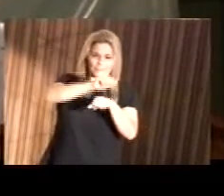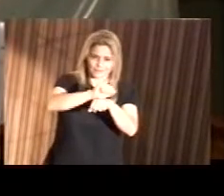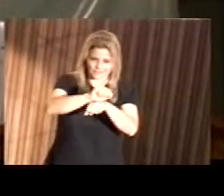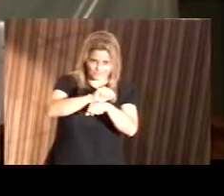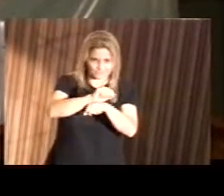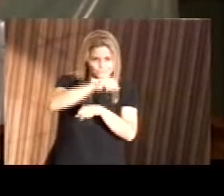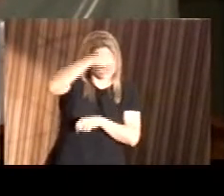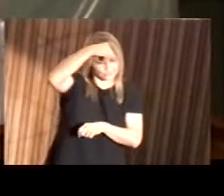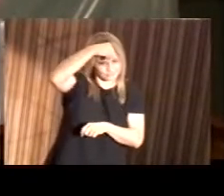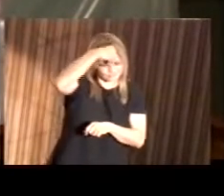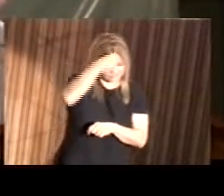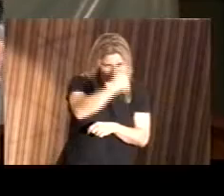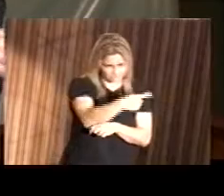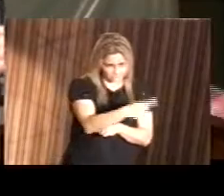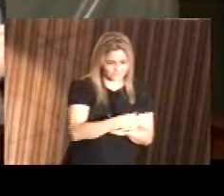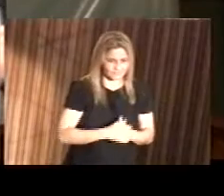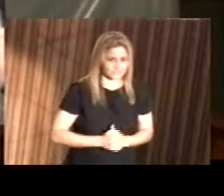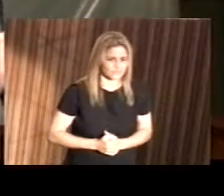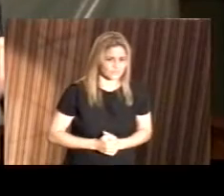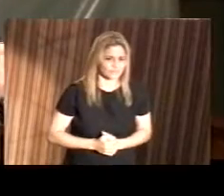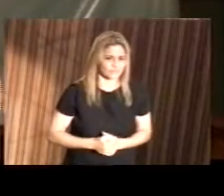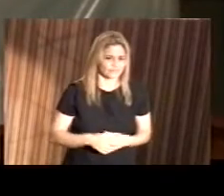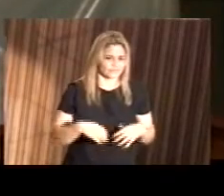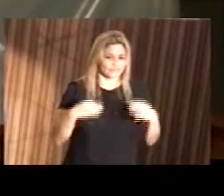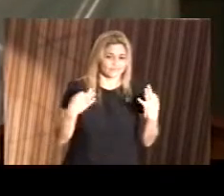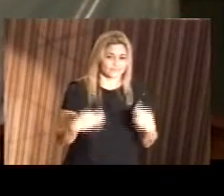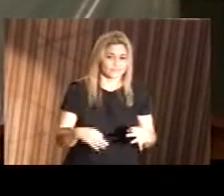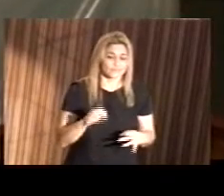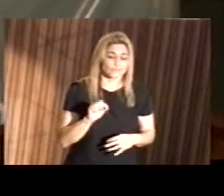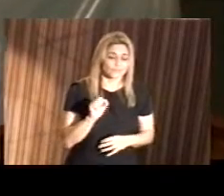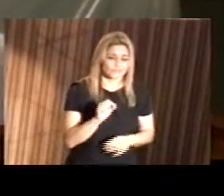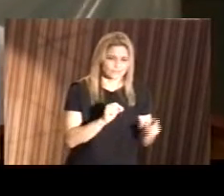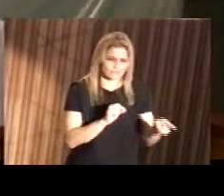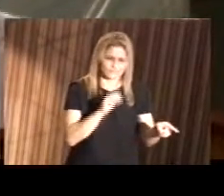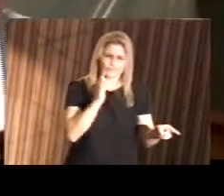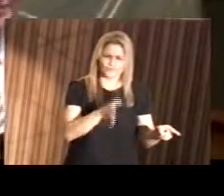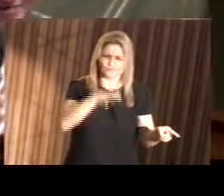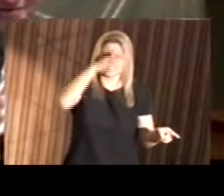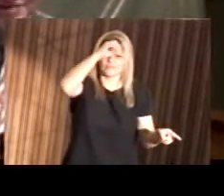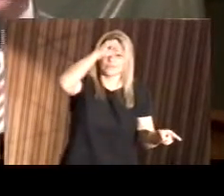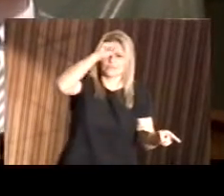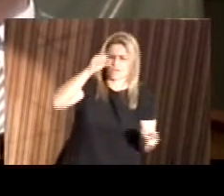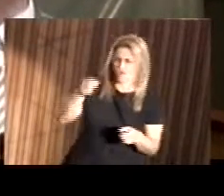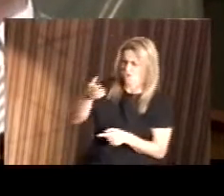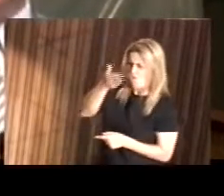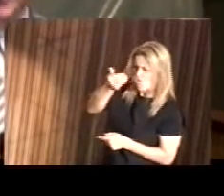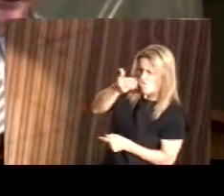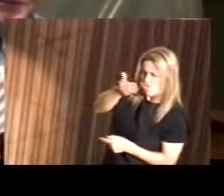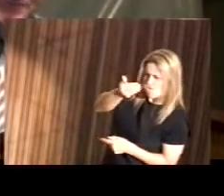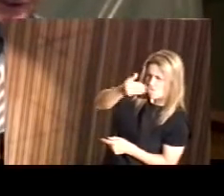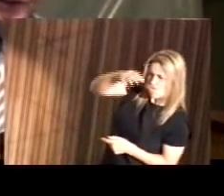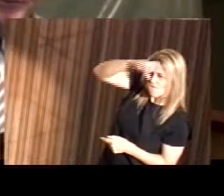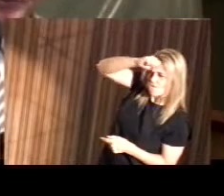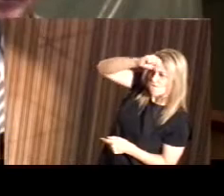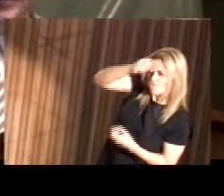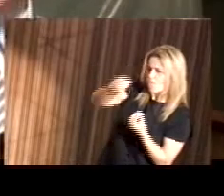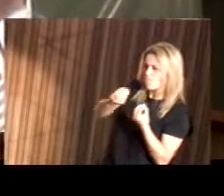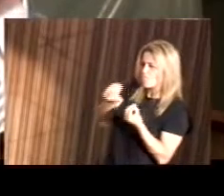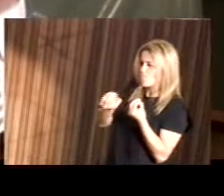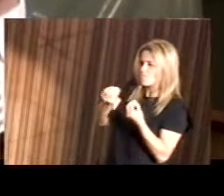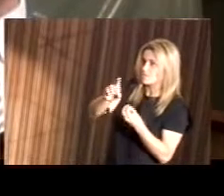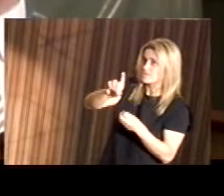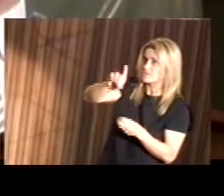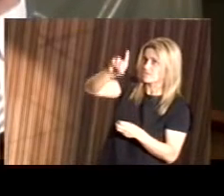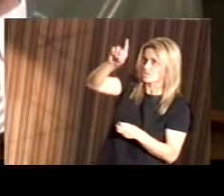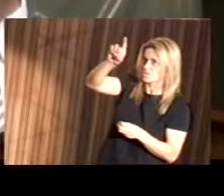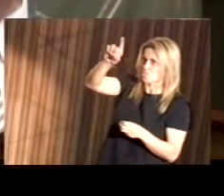Abraão. E com certeza ele tinha aprendido com o seu tio a respeito do